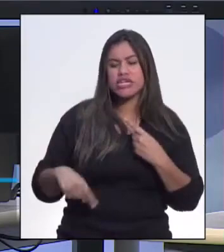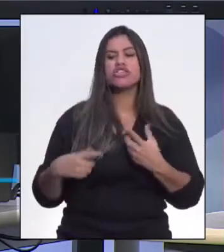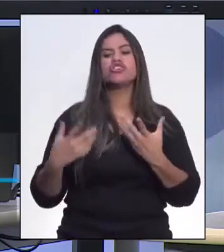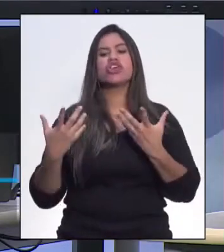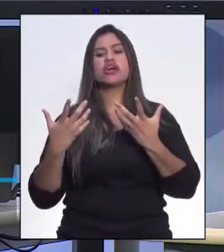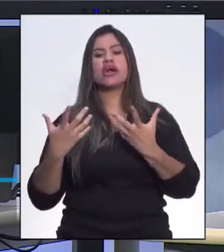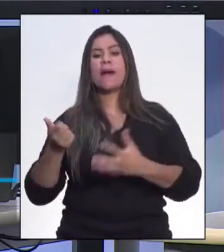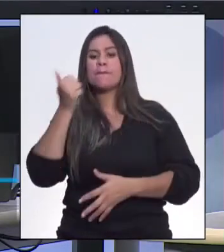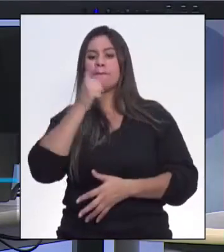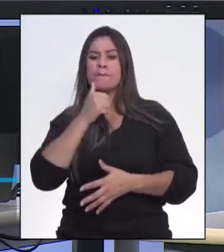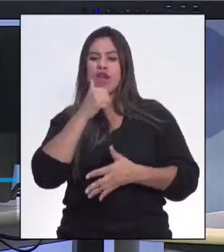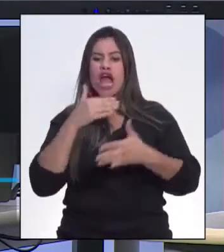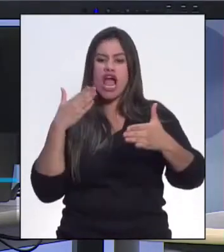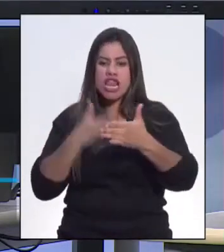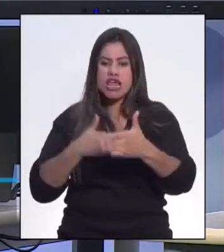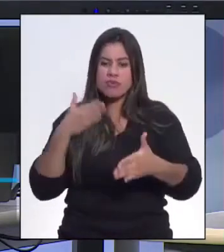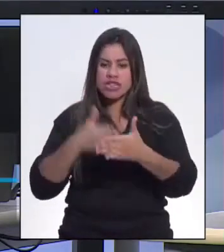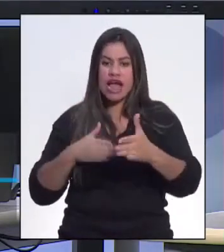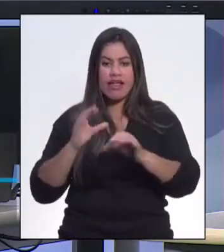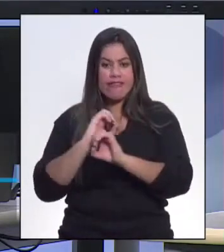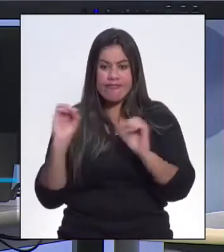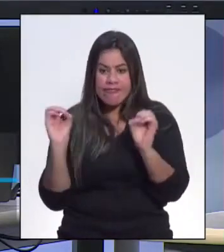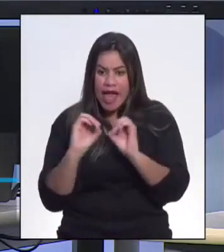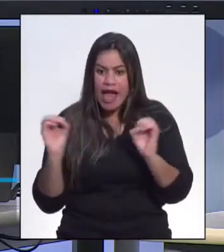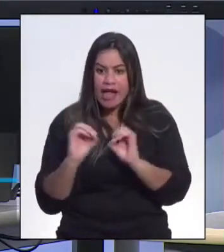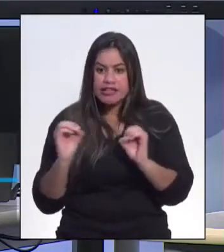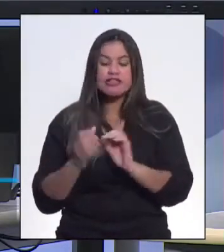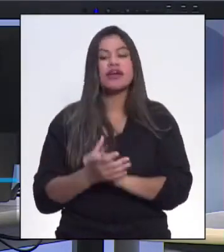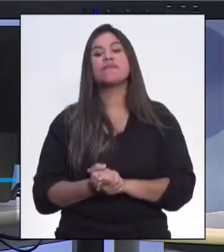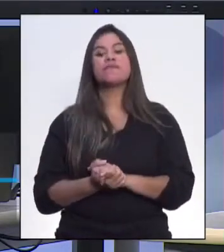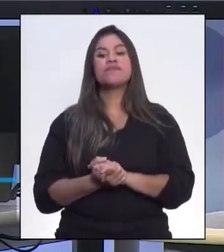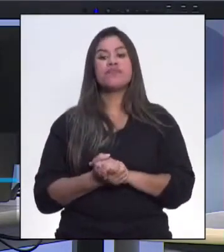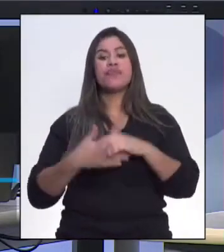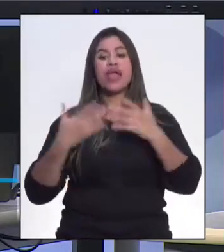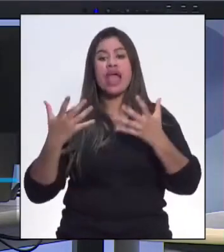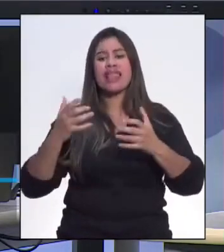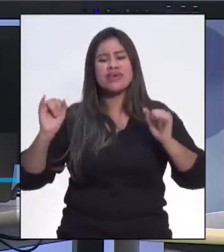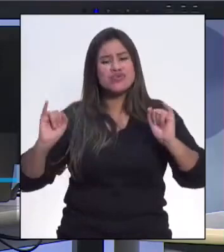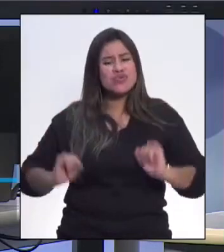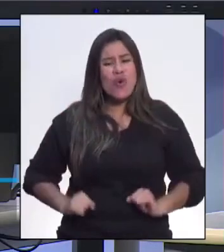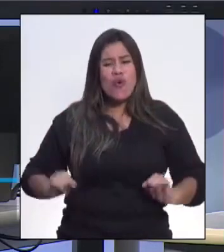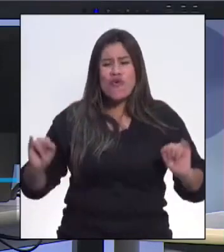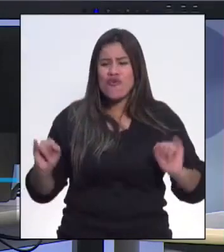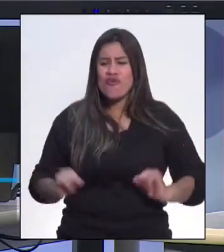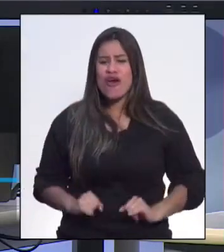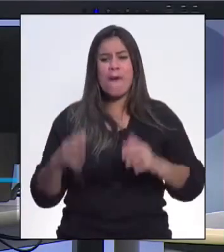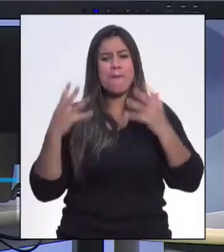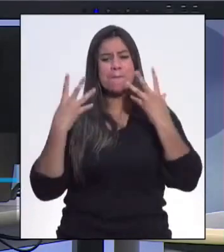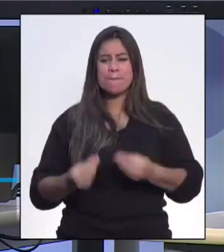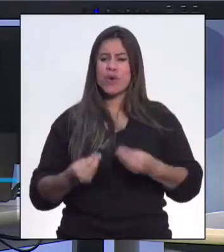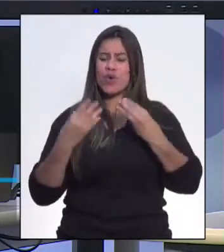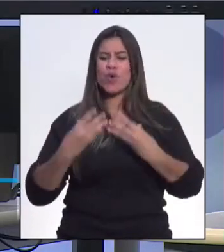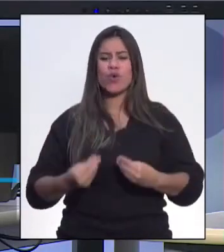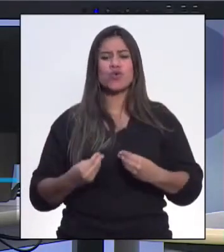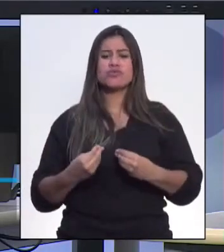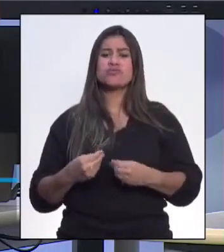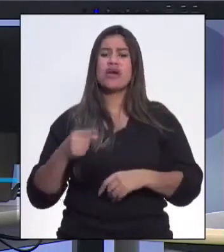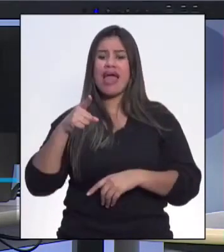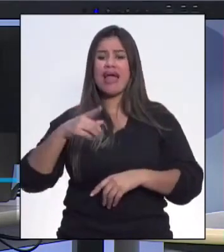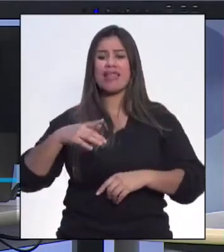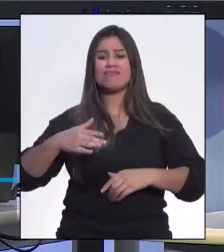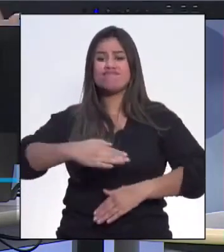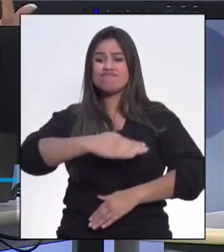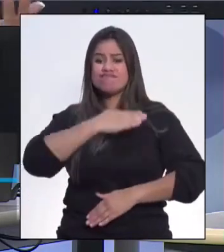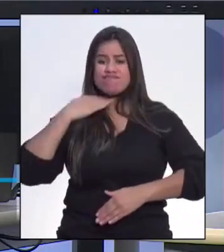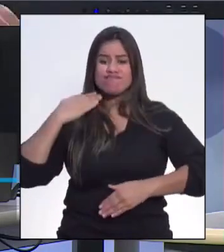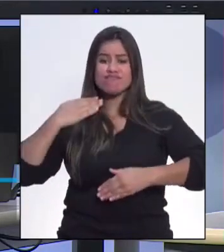não restringissem a sua participação apenas na esfera privada, ela sofreu, por causa dessa reivindicação, ela foi